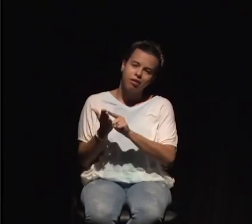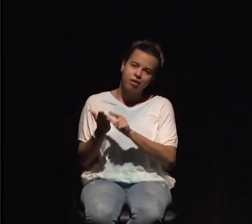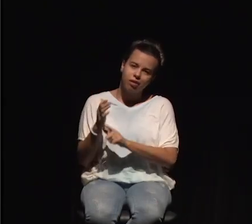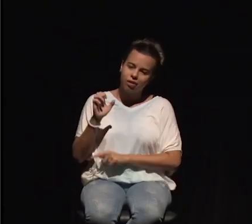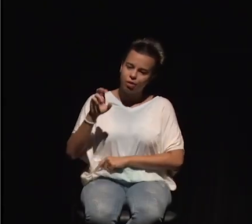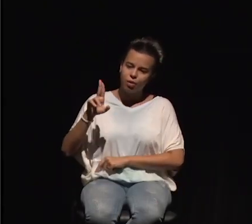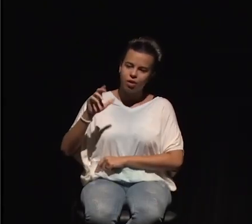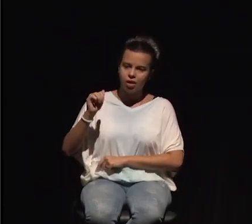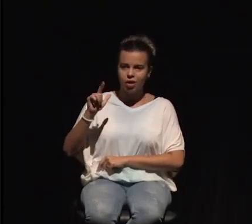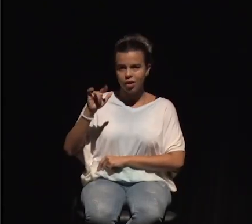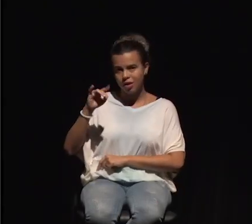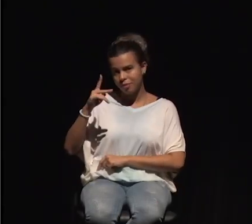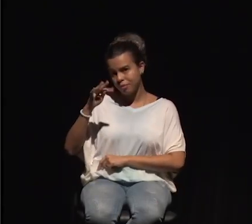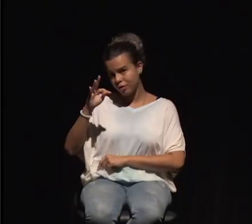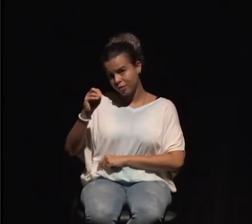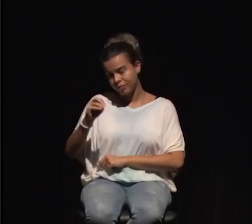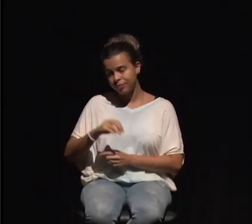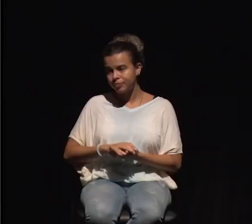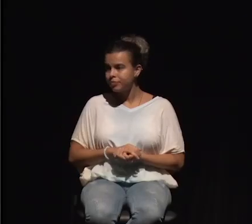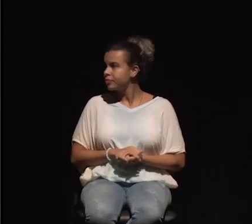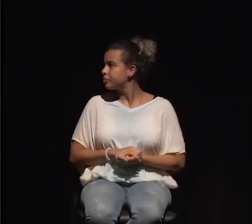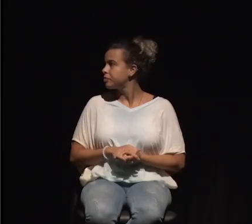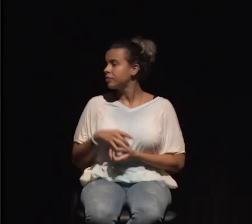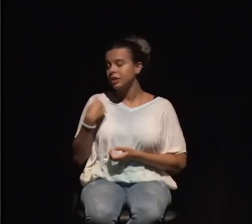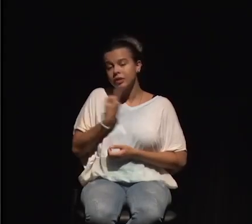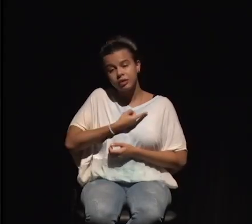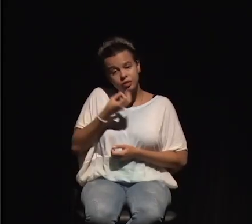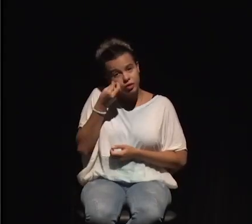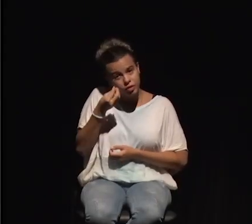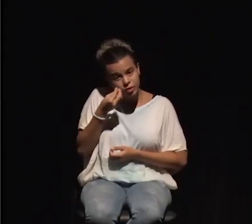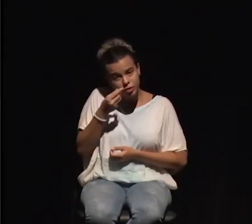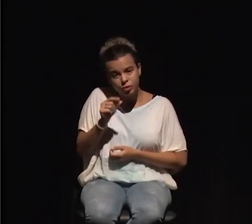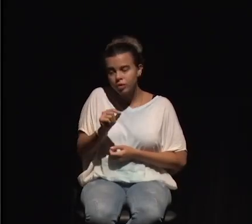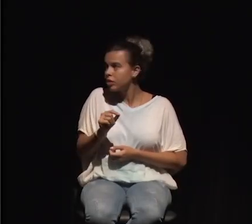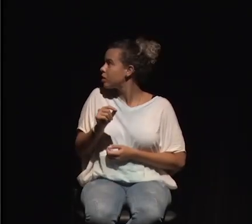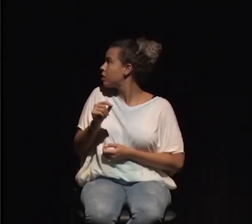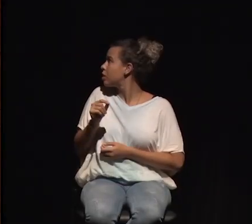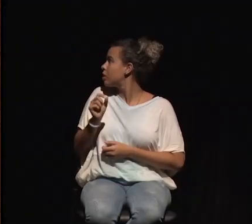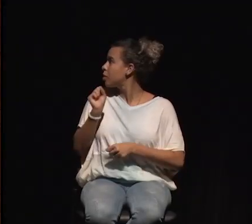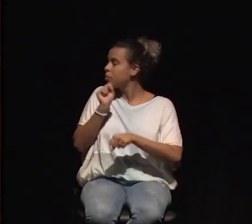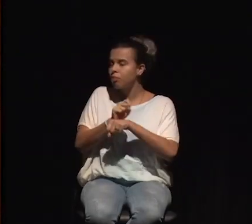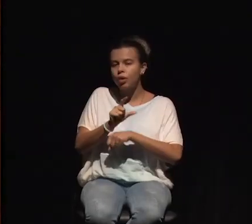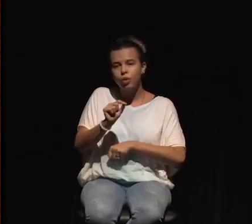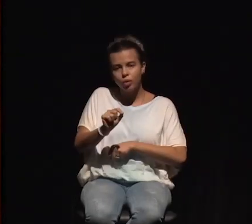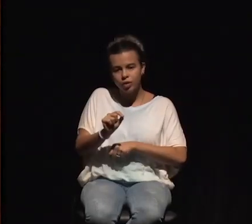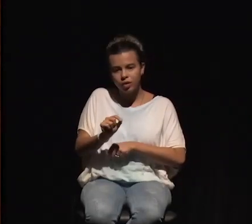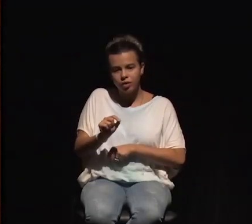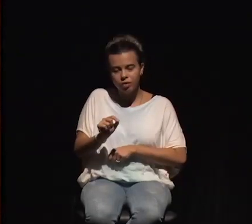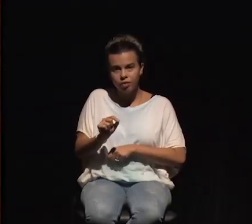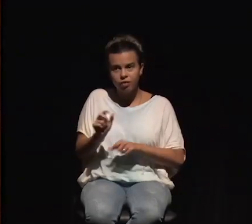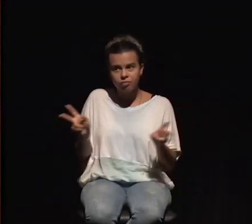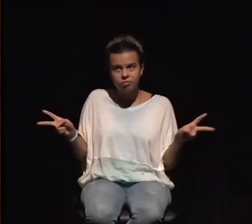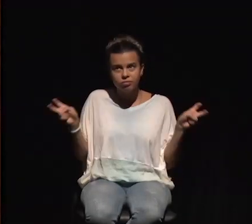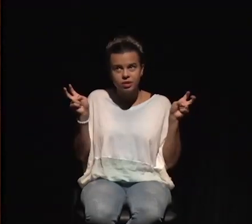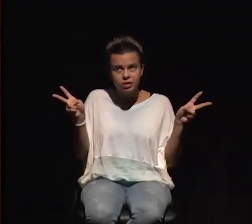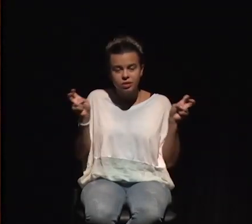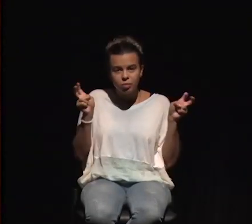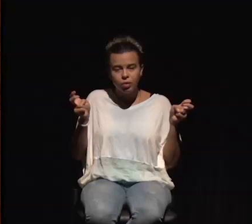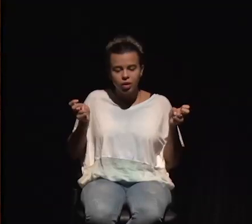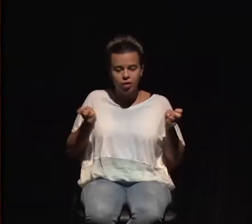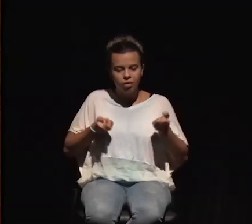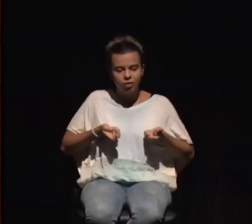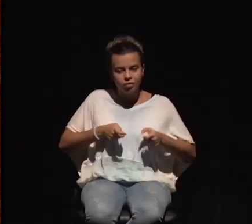ea gente também para testar nossa hipótese para uma monocultura para fazer uma escuta da paisagem